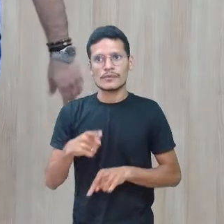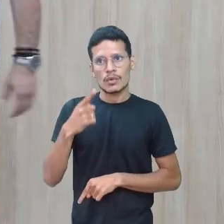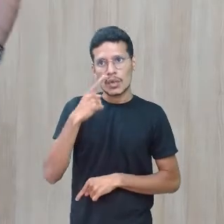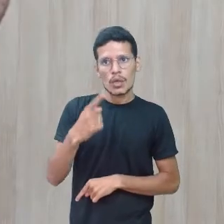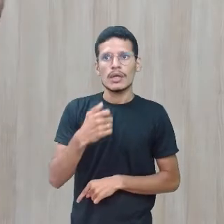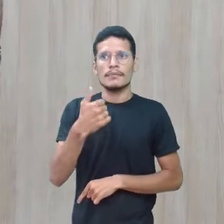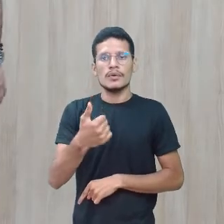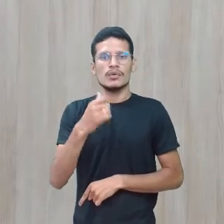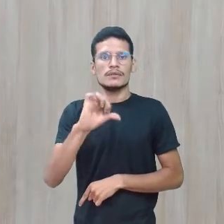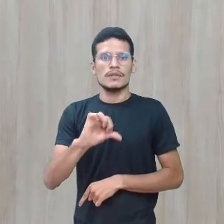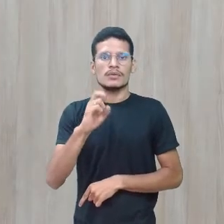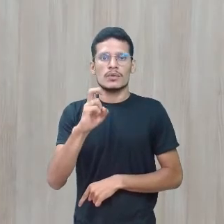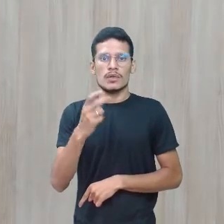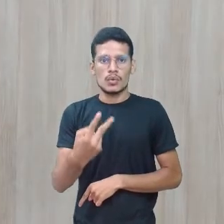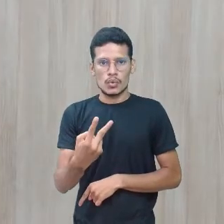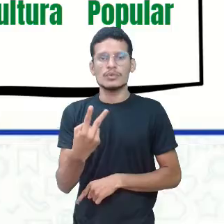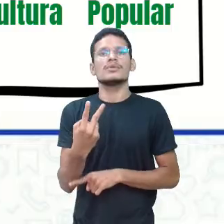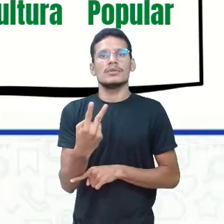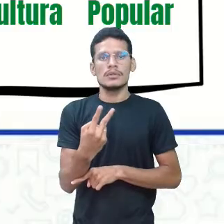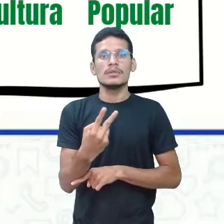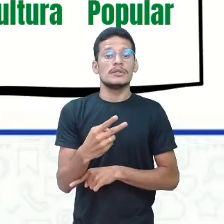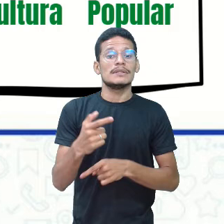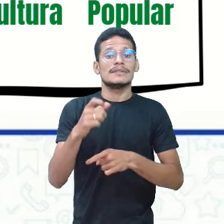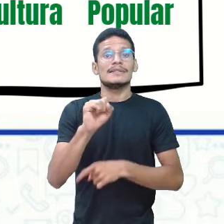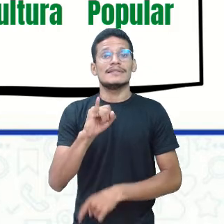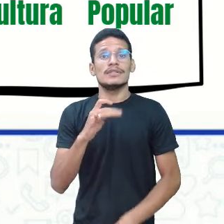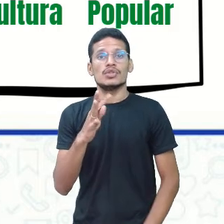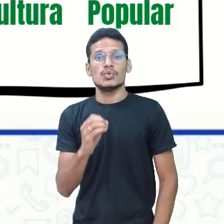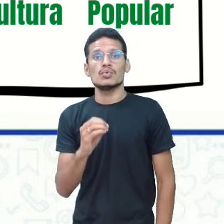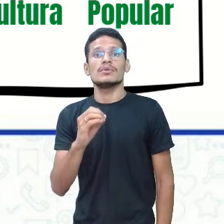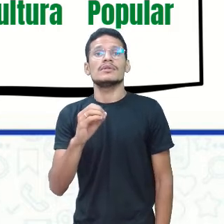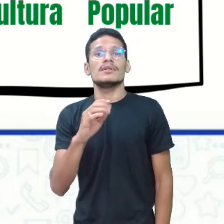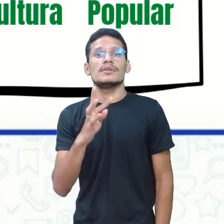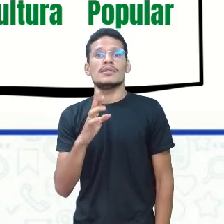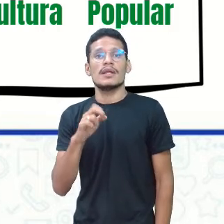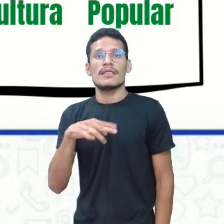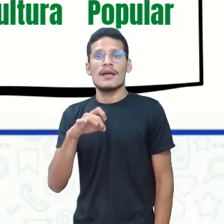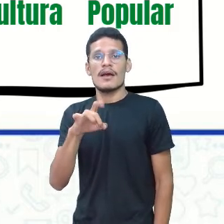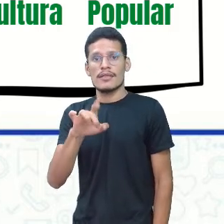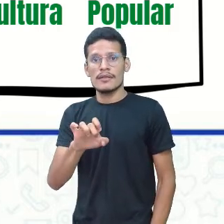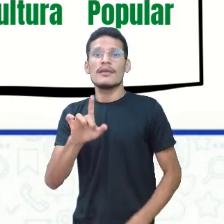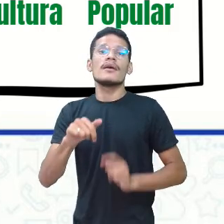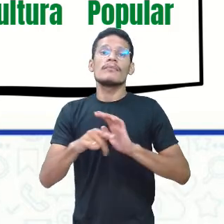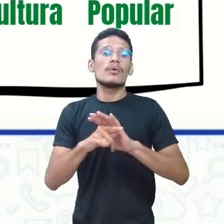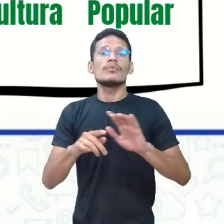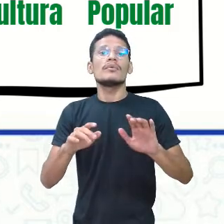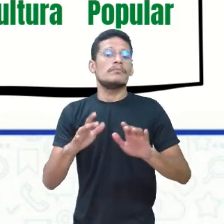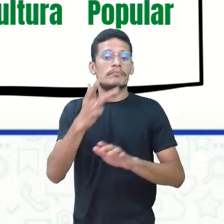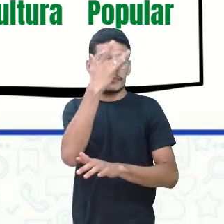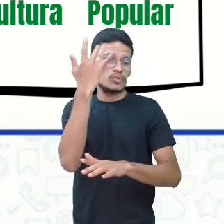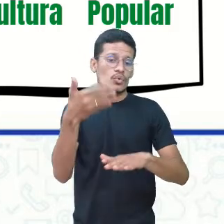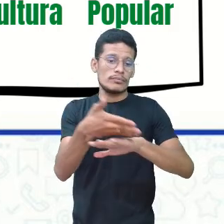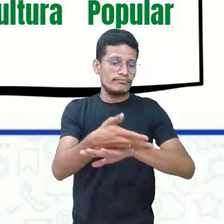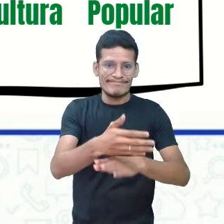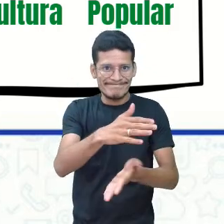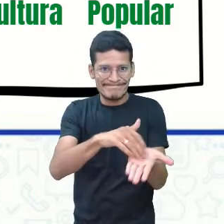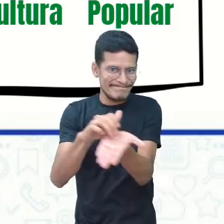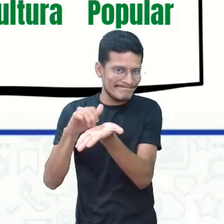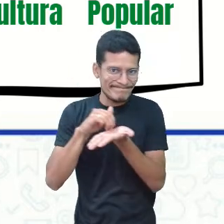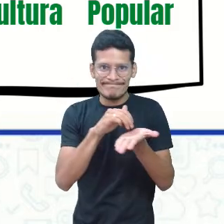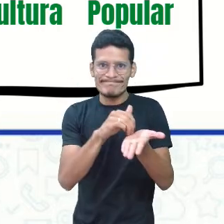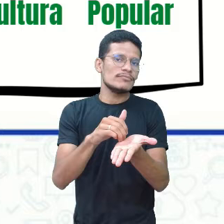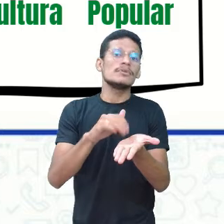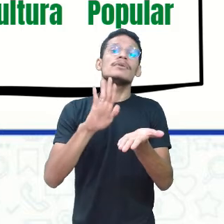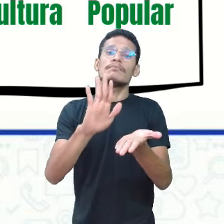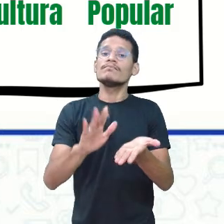em 1952, né, o Sítio da Trindade ele foi desapropriado e virou um bem de utilidade pública, ou seja,